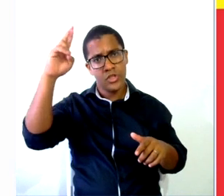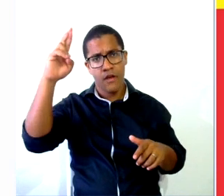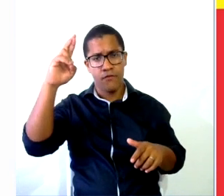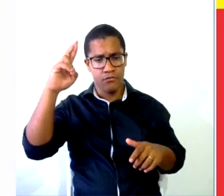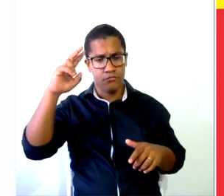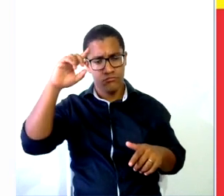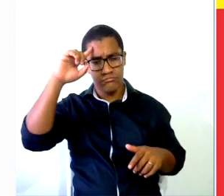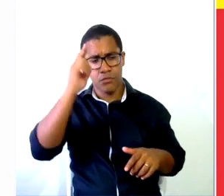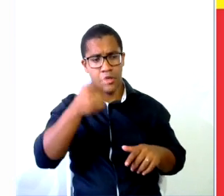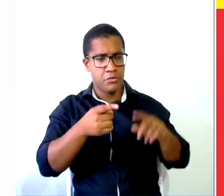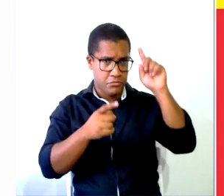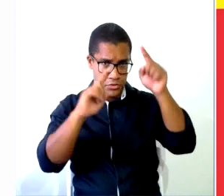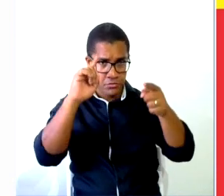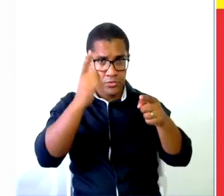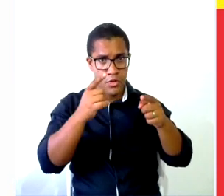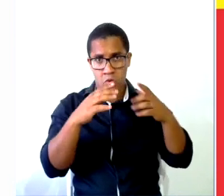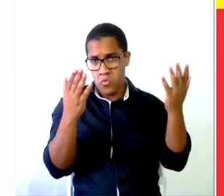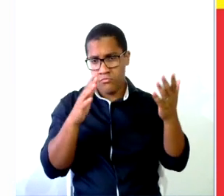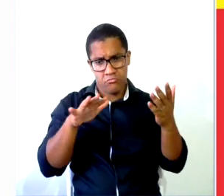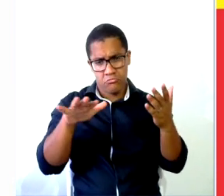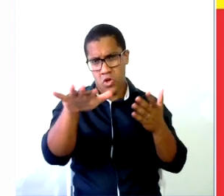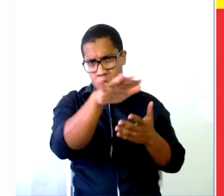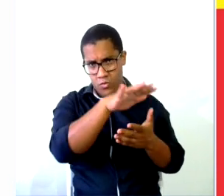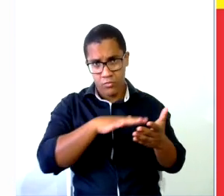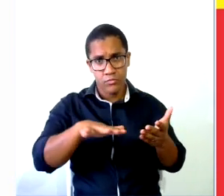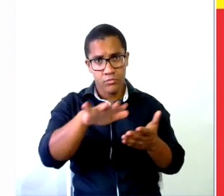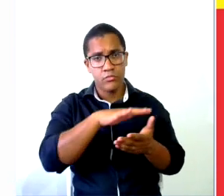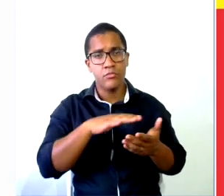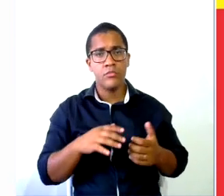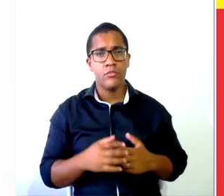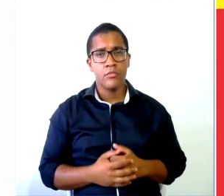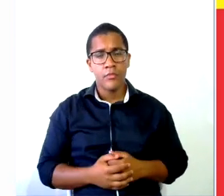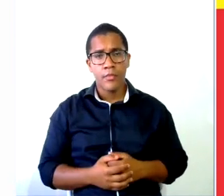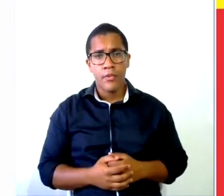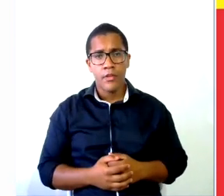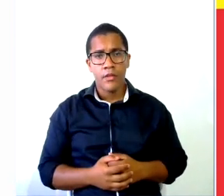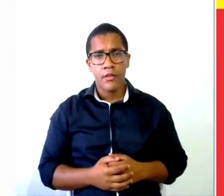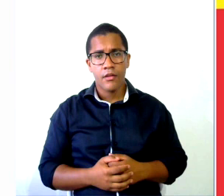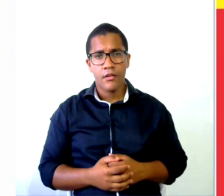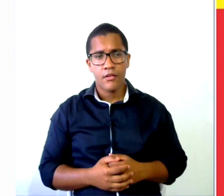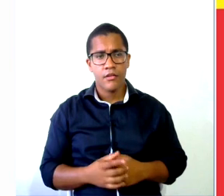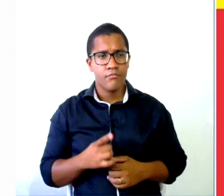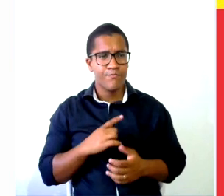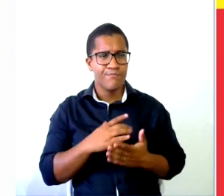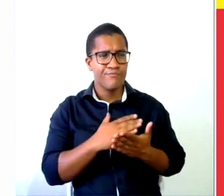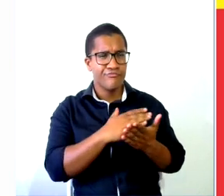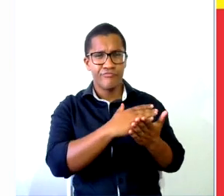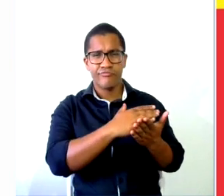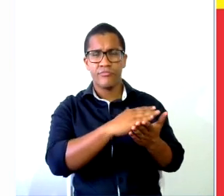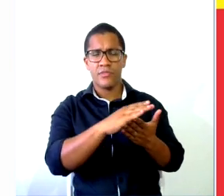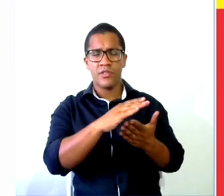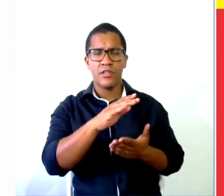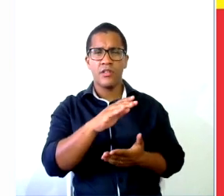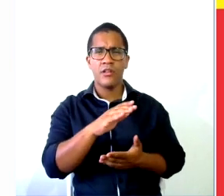de outrem, ou em geral, é isso, era desprezado.